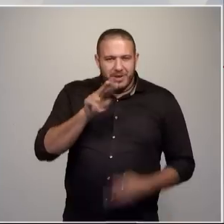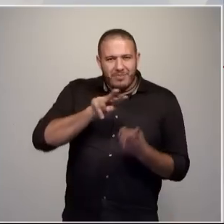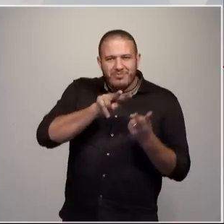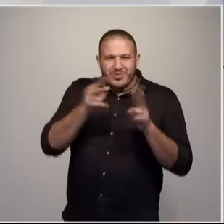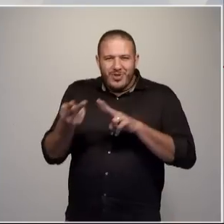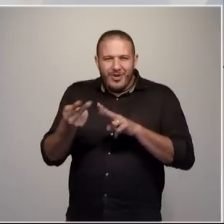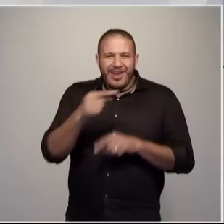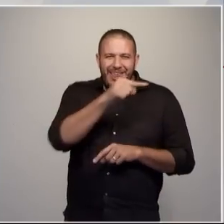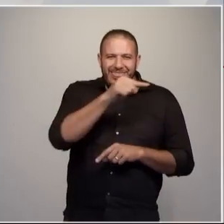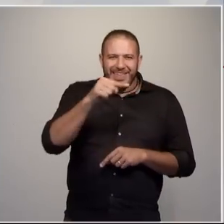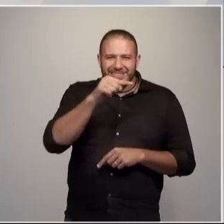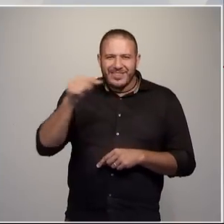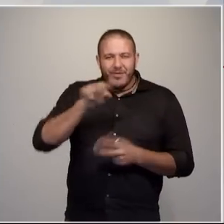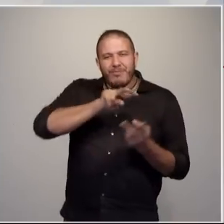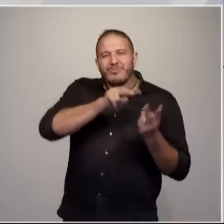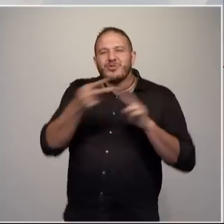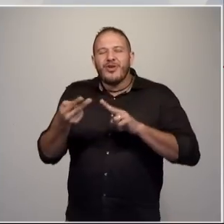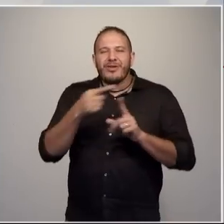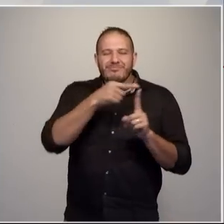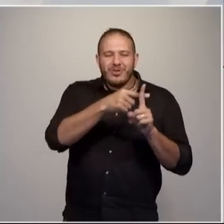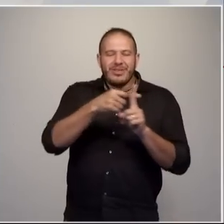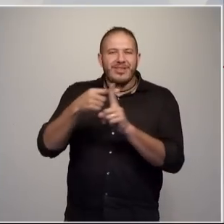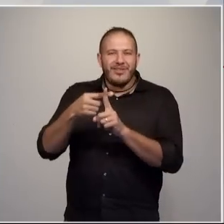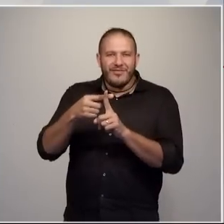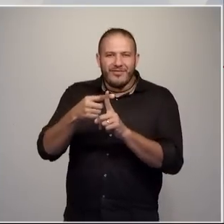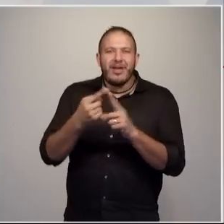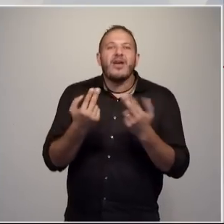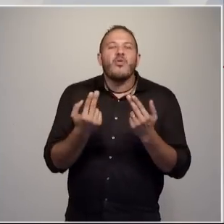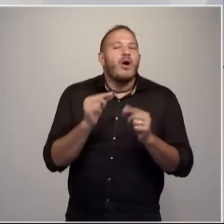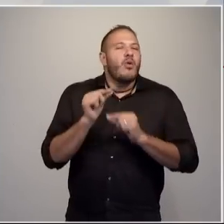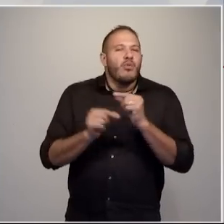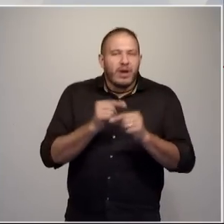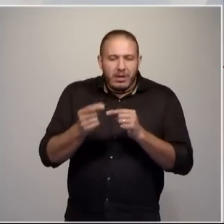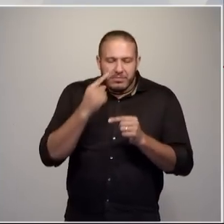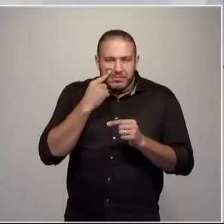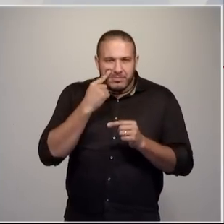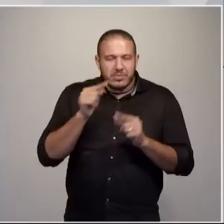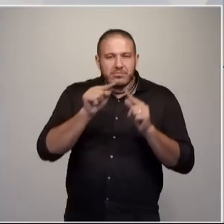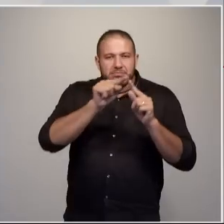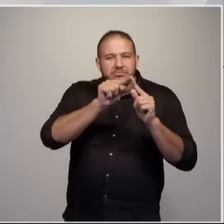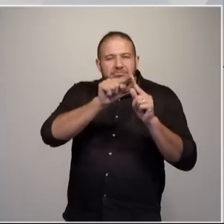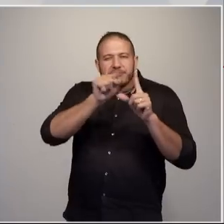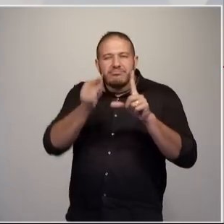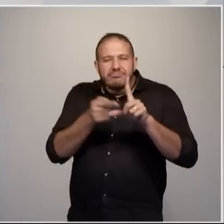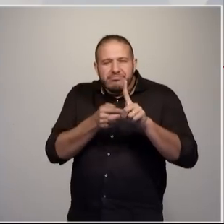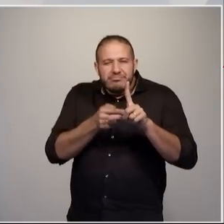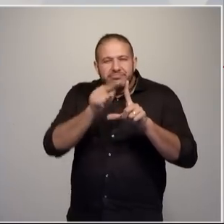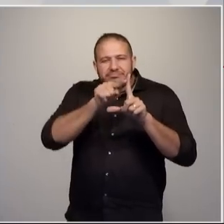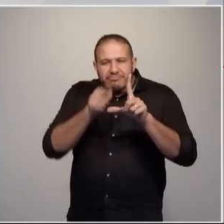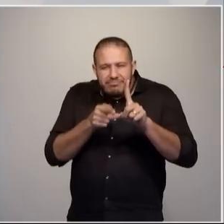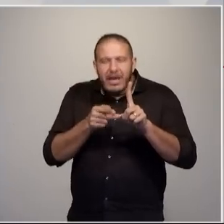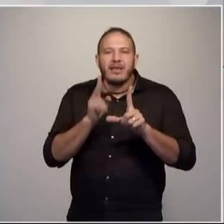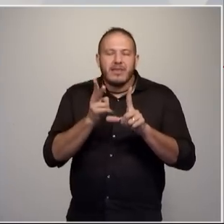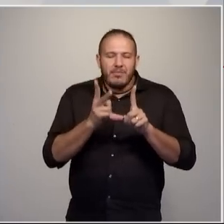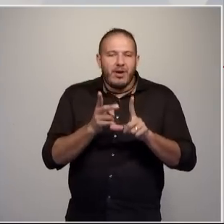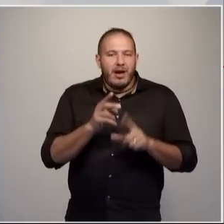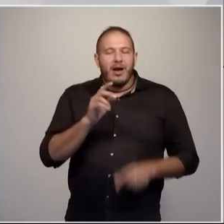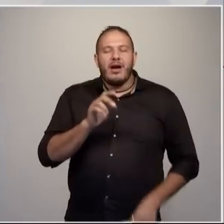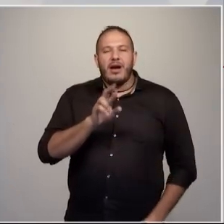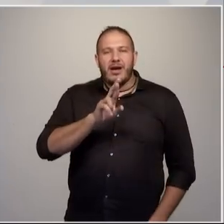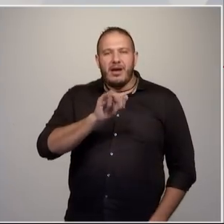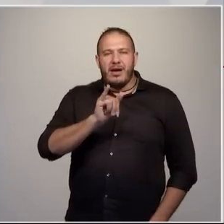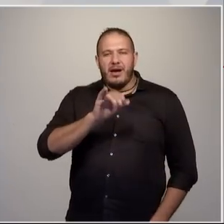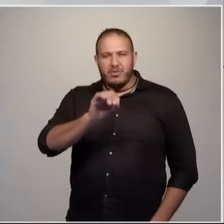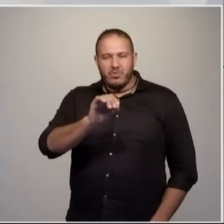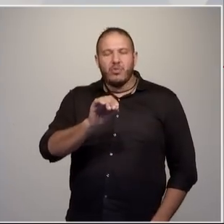5 para o lado de cá, igual a 4. Isso é uma circunferência de centro na origem raio 2. Então, o que